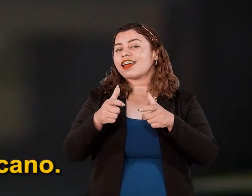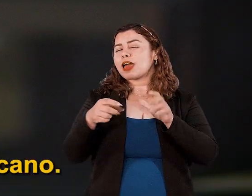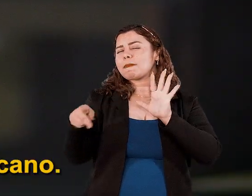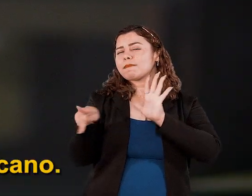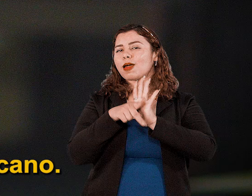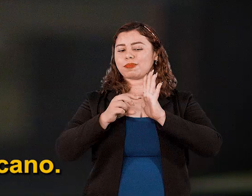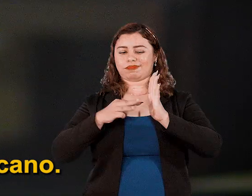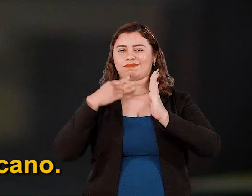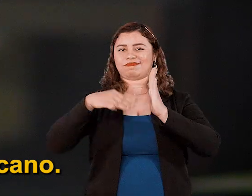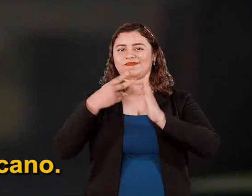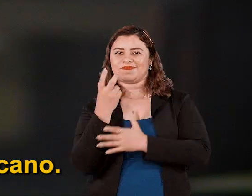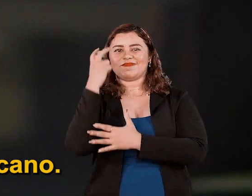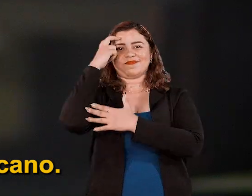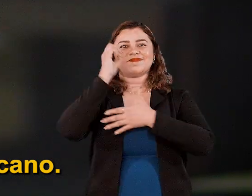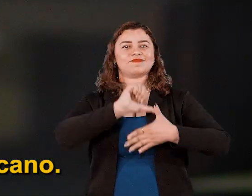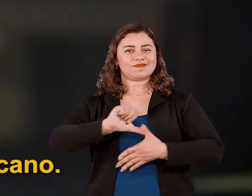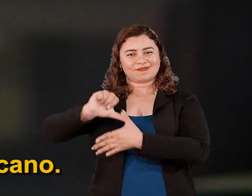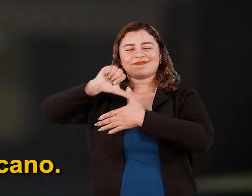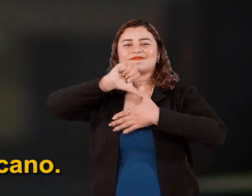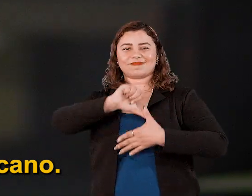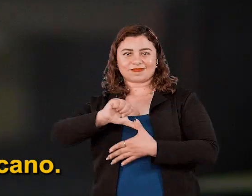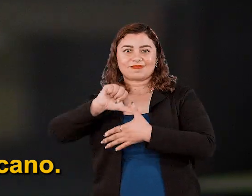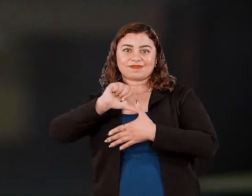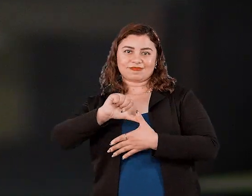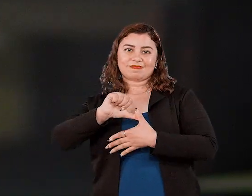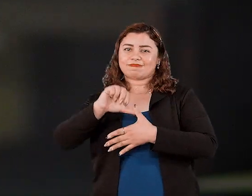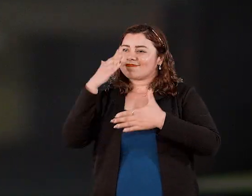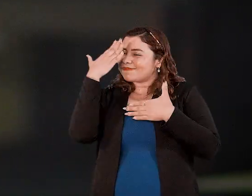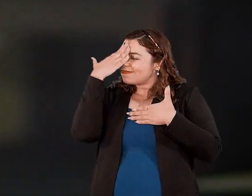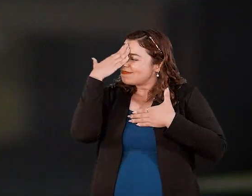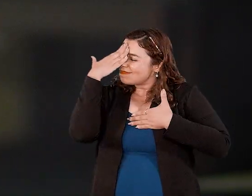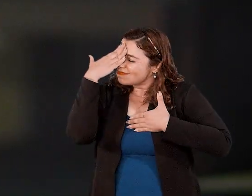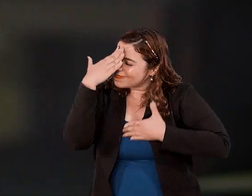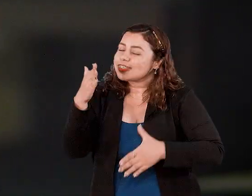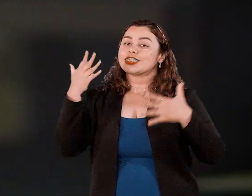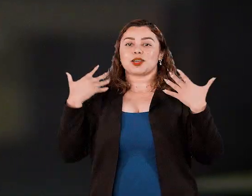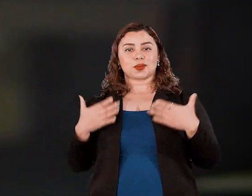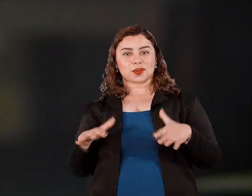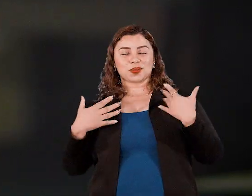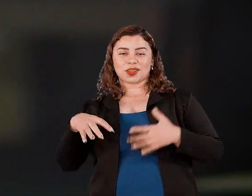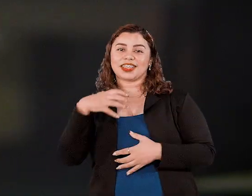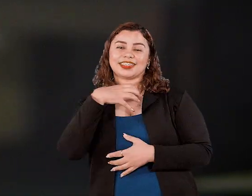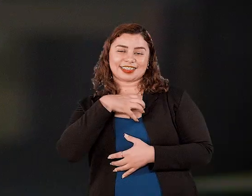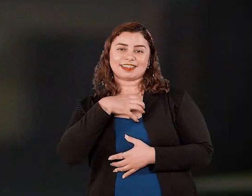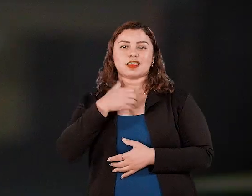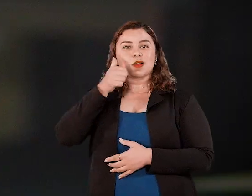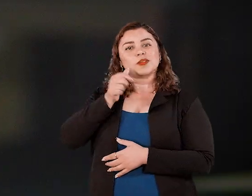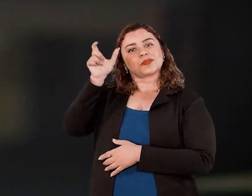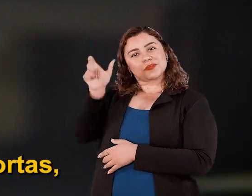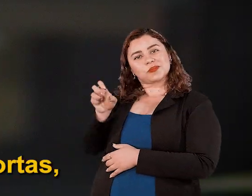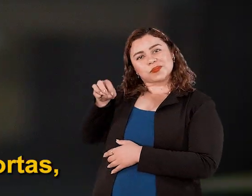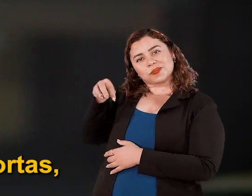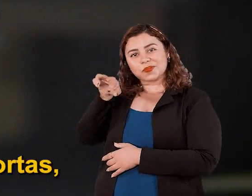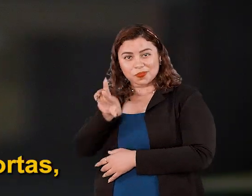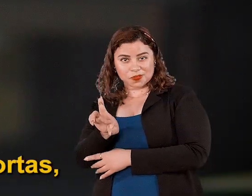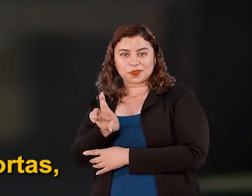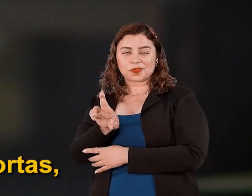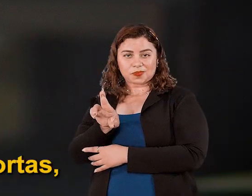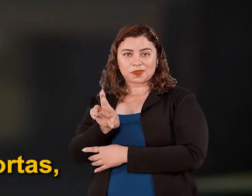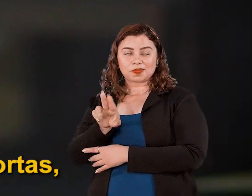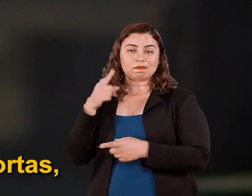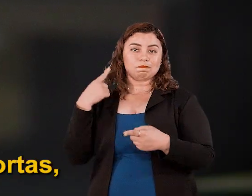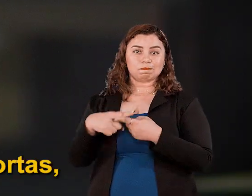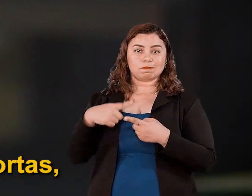de Corumbá, que é o Moinho Cultural Sul-Americano. Os meus agradecimentos imensos e sinceros a